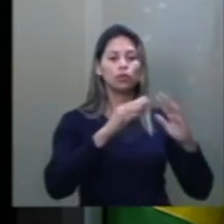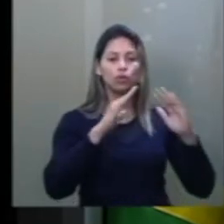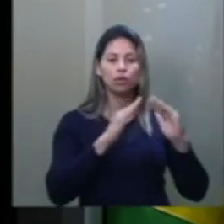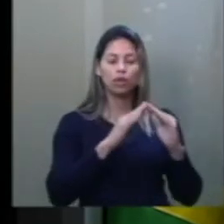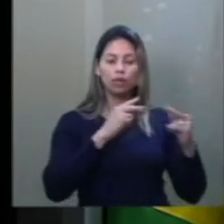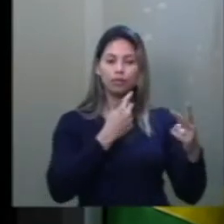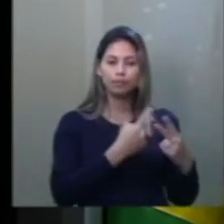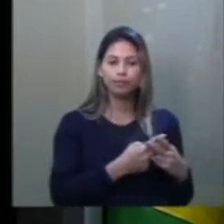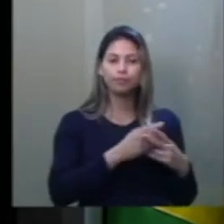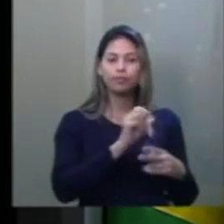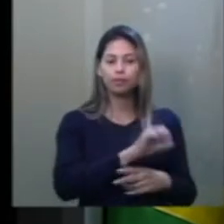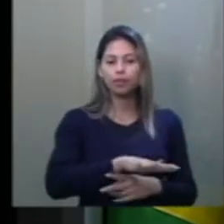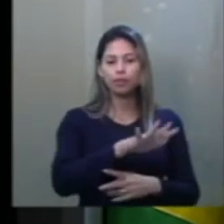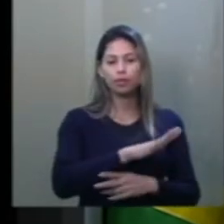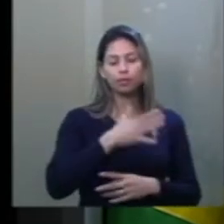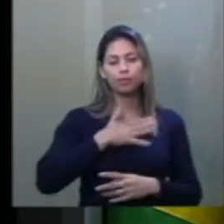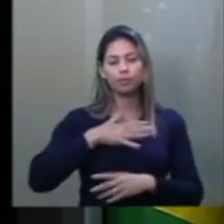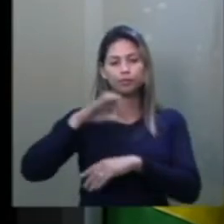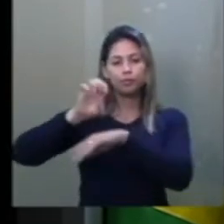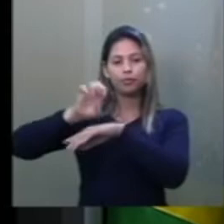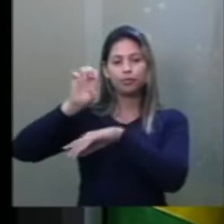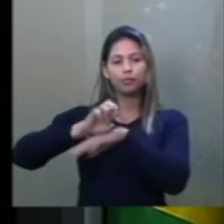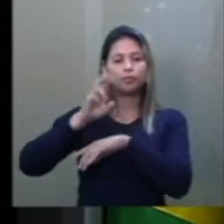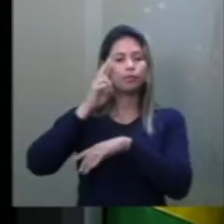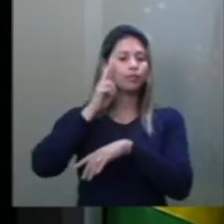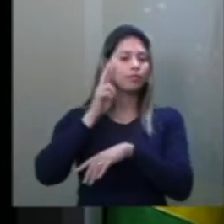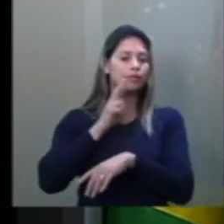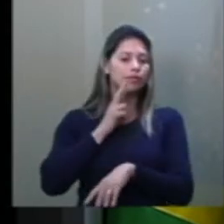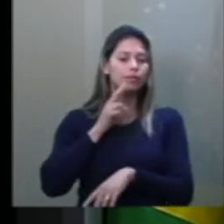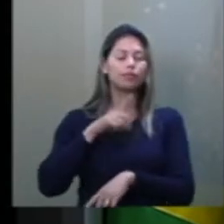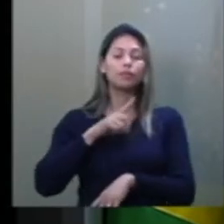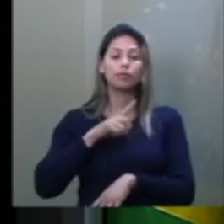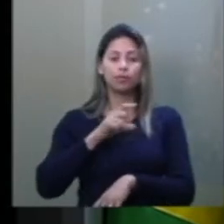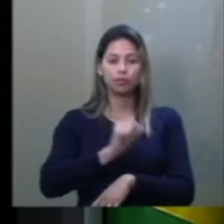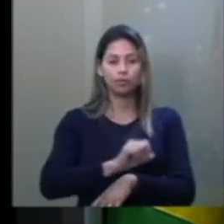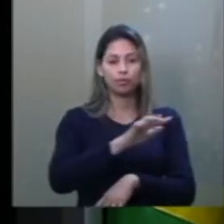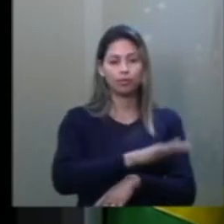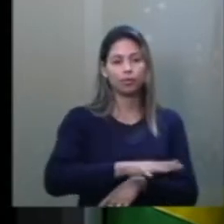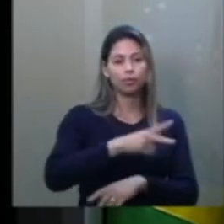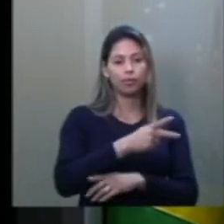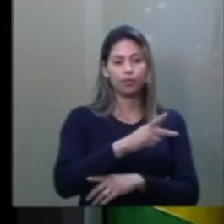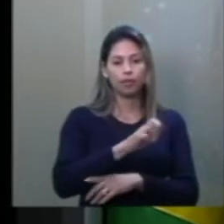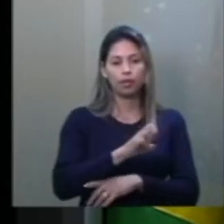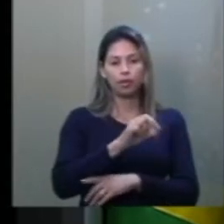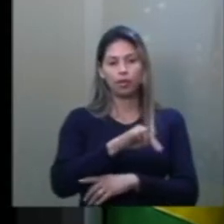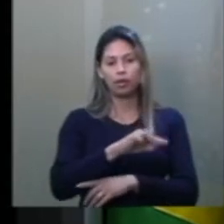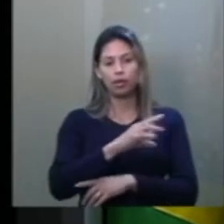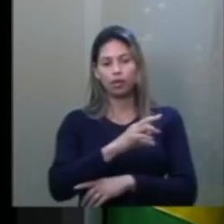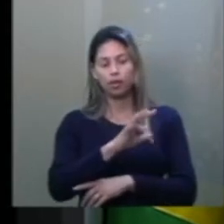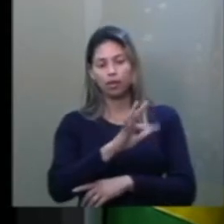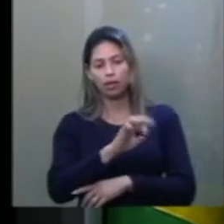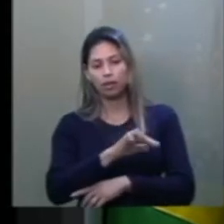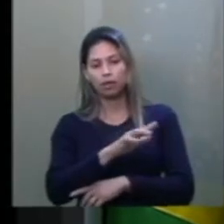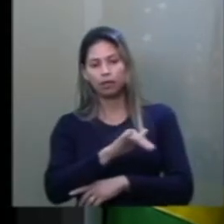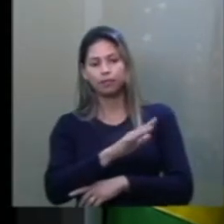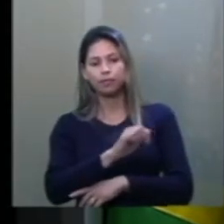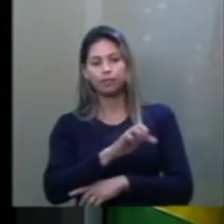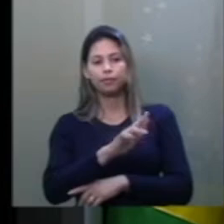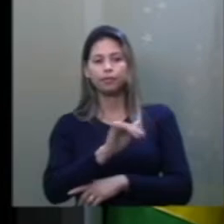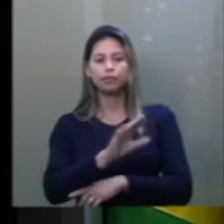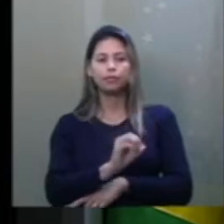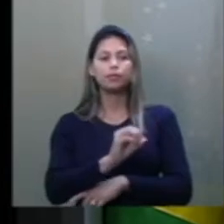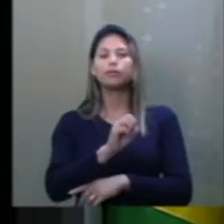tema. Criado no ano de 2006, o Sistema Penitenciário Federal, órgão do Departamento